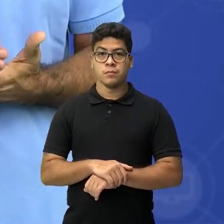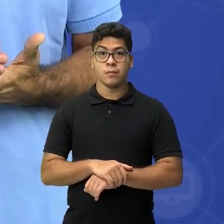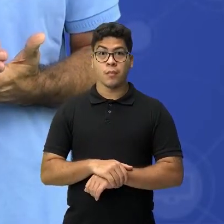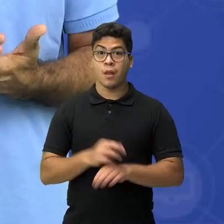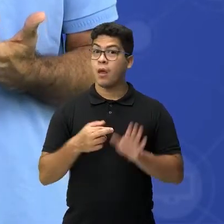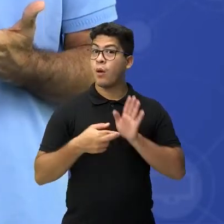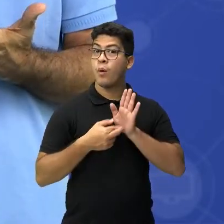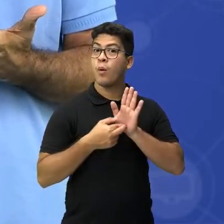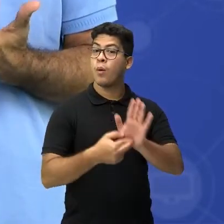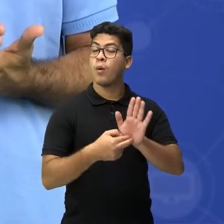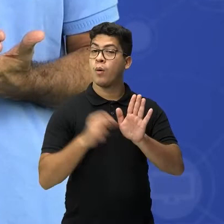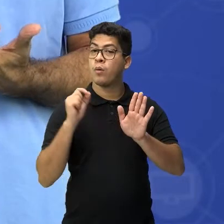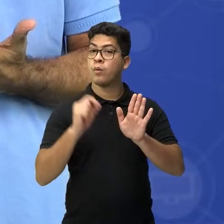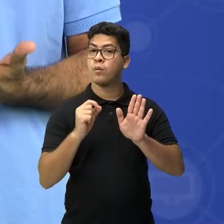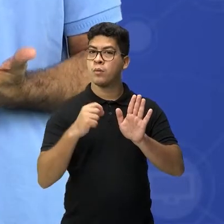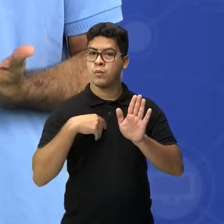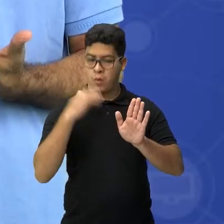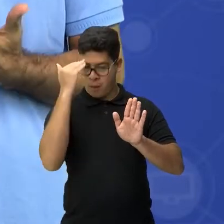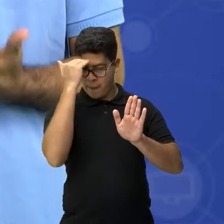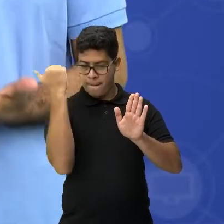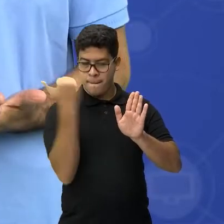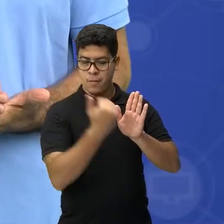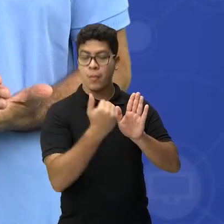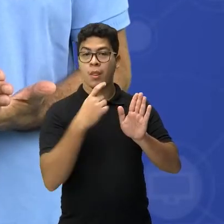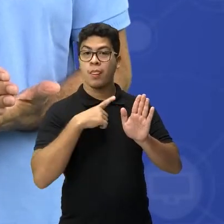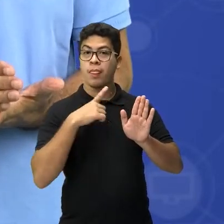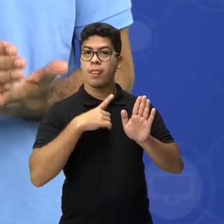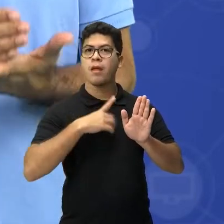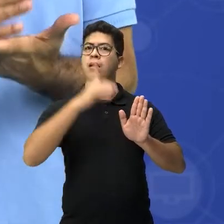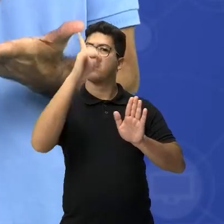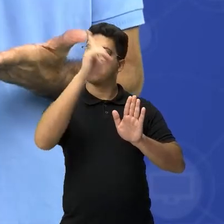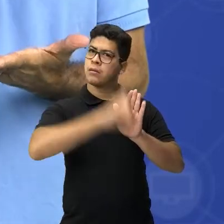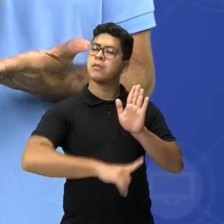Reconhecimento do jovem como sujeito de direitos universais,